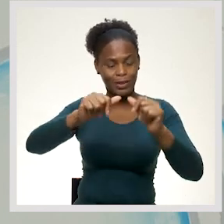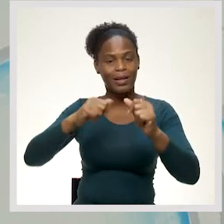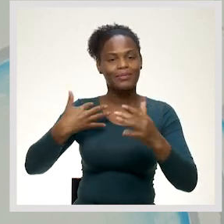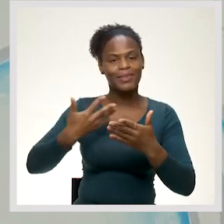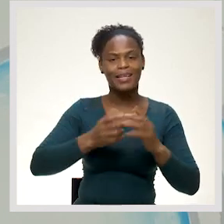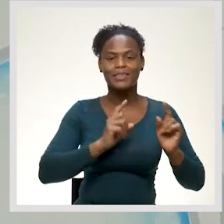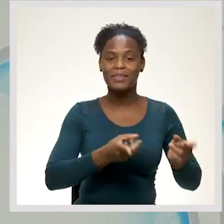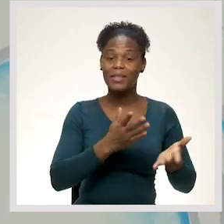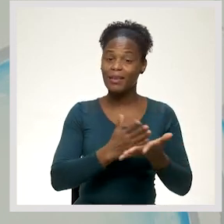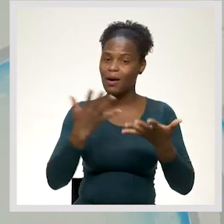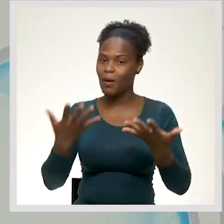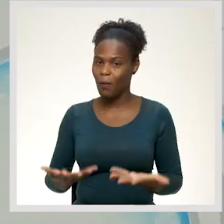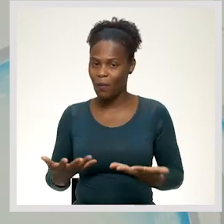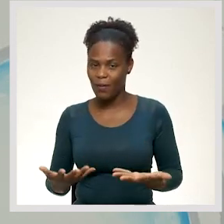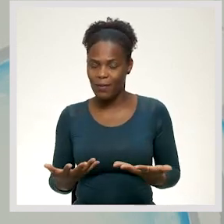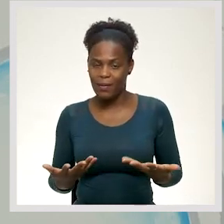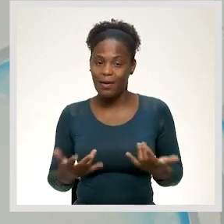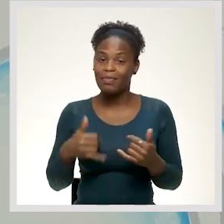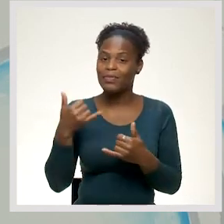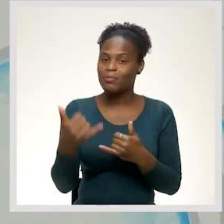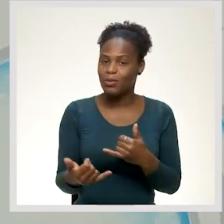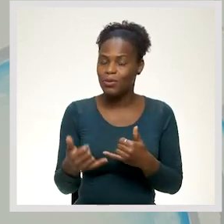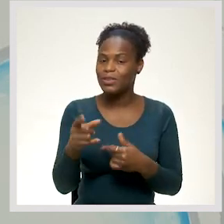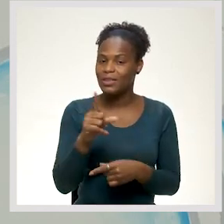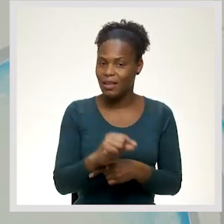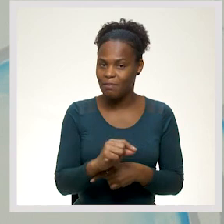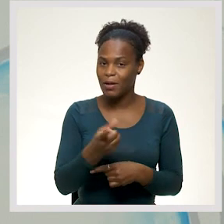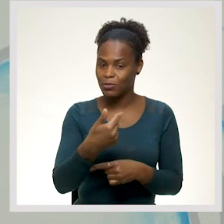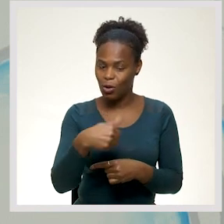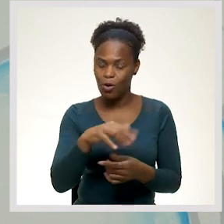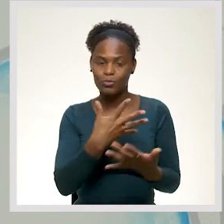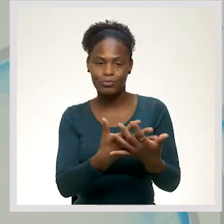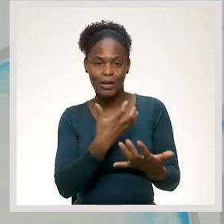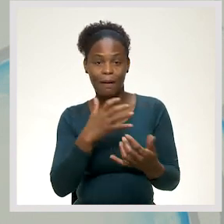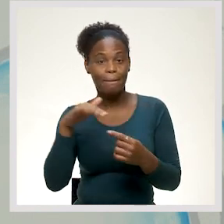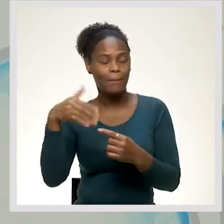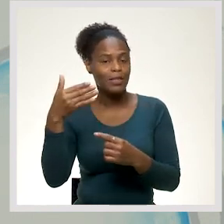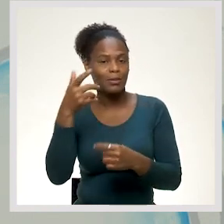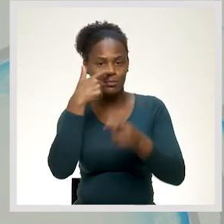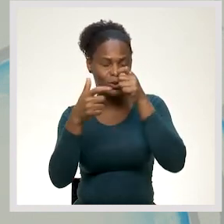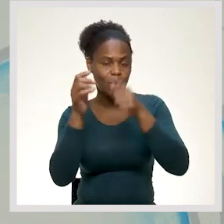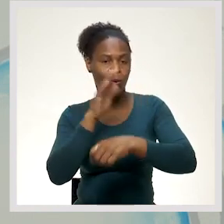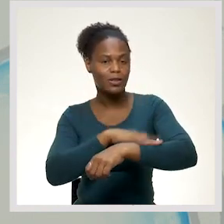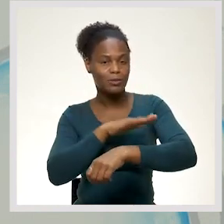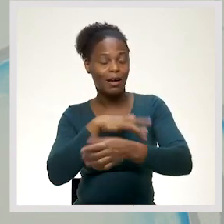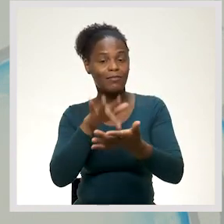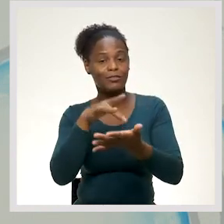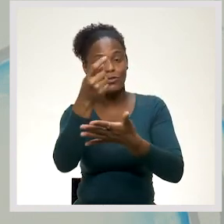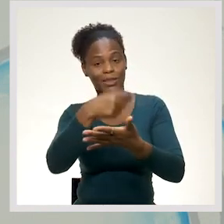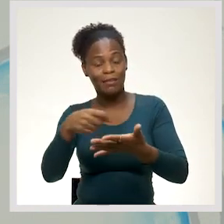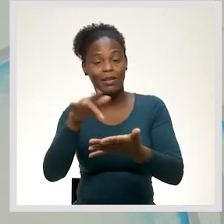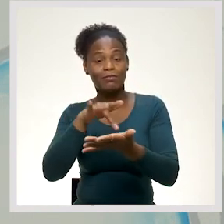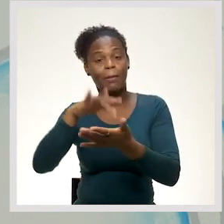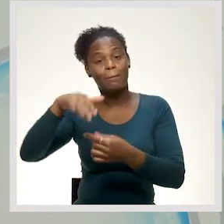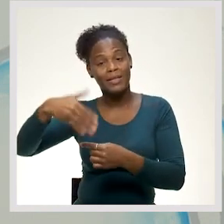seu início até a atualidade. Depois, também destacamos os principais autores e as principais